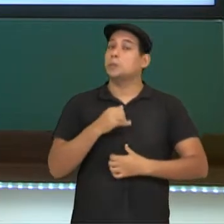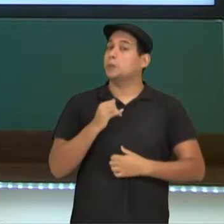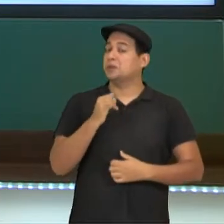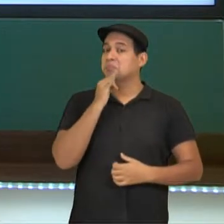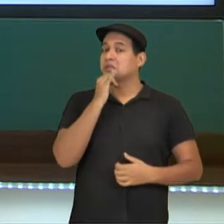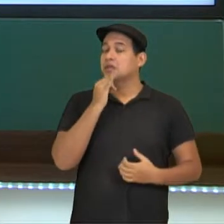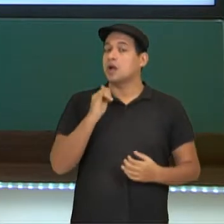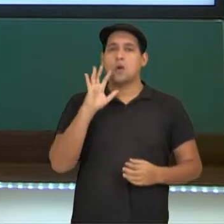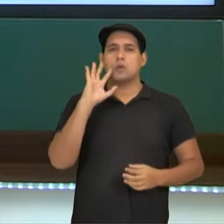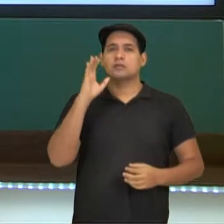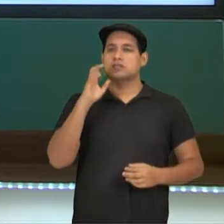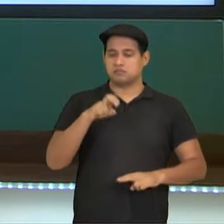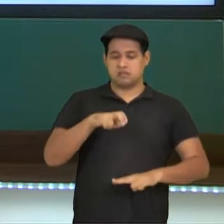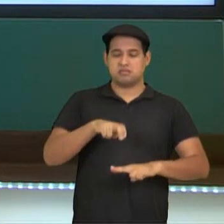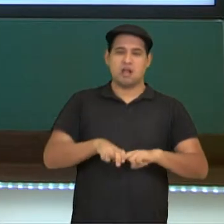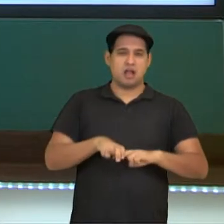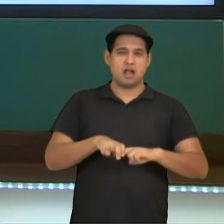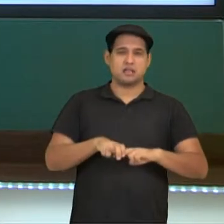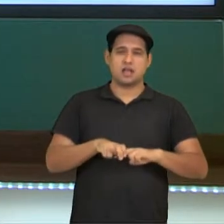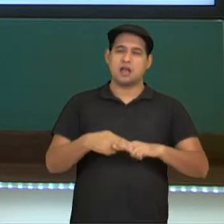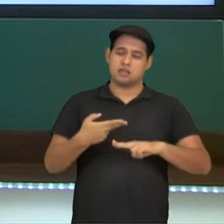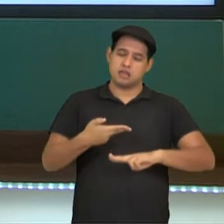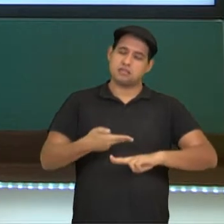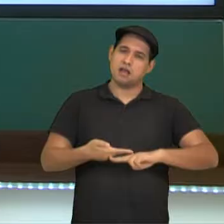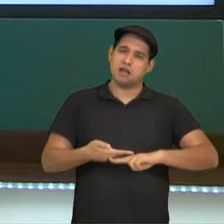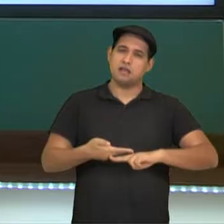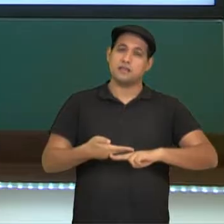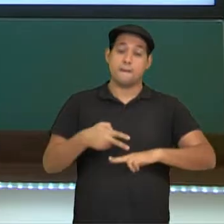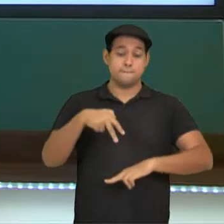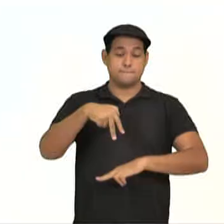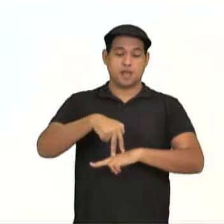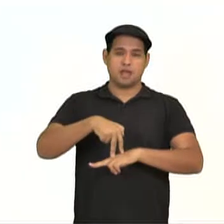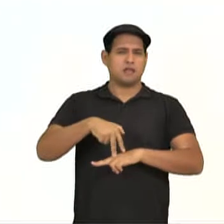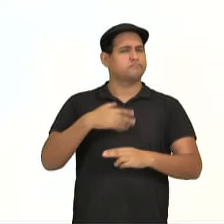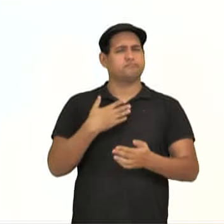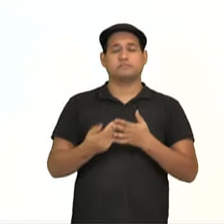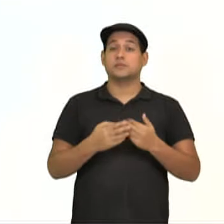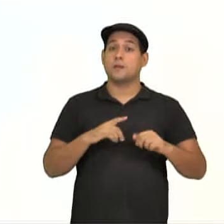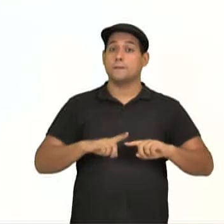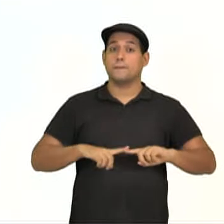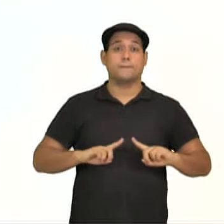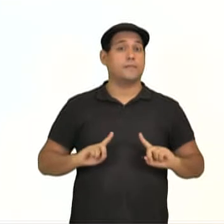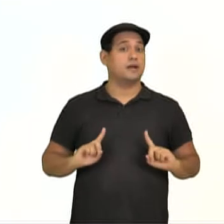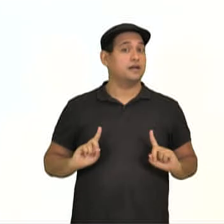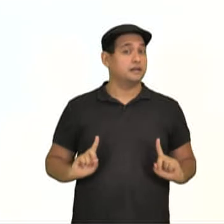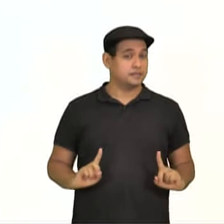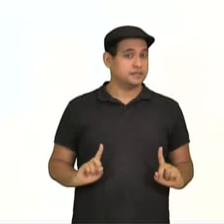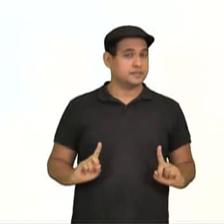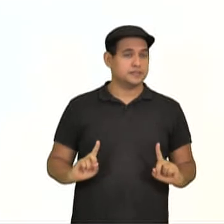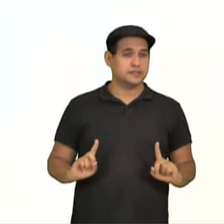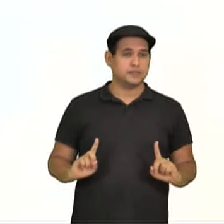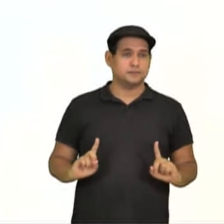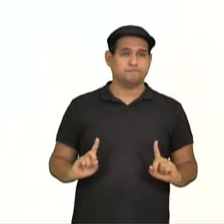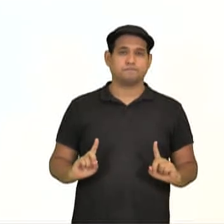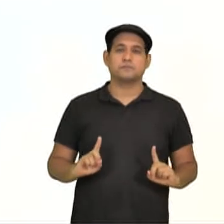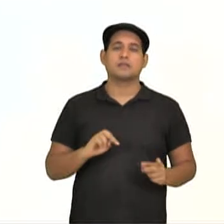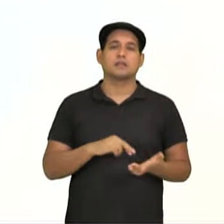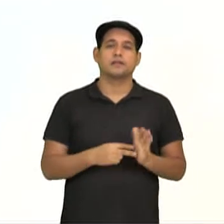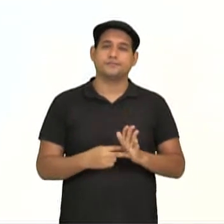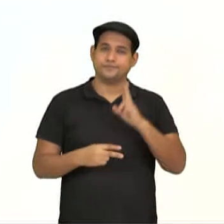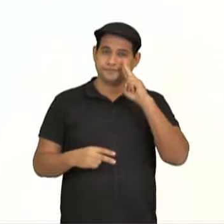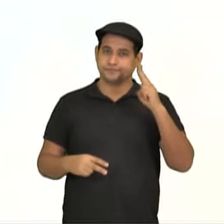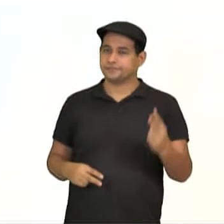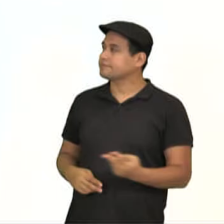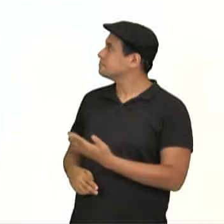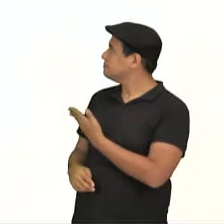pode ser realizada sentada, deitada, em pé, porém, a mais recomendada é a